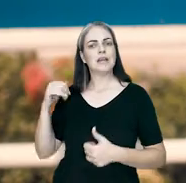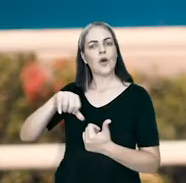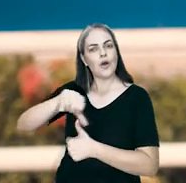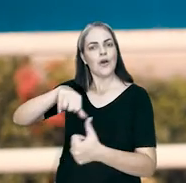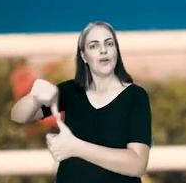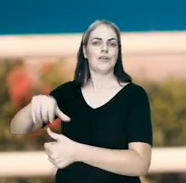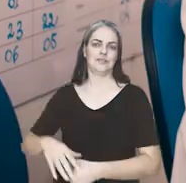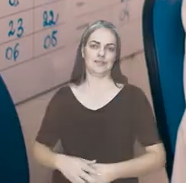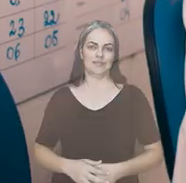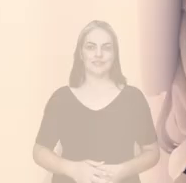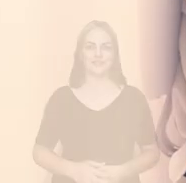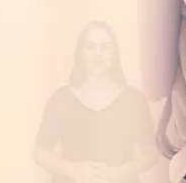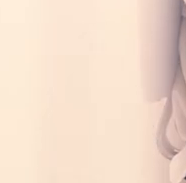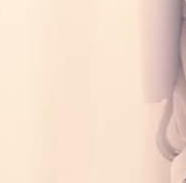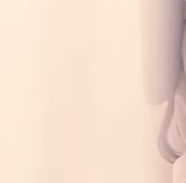rotatividade.